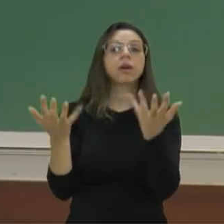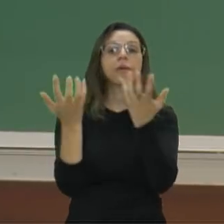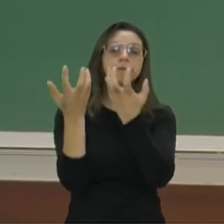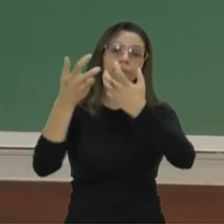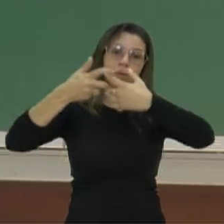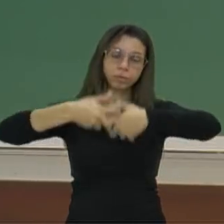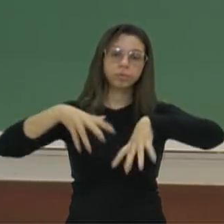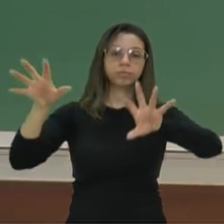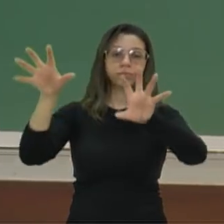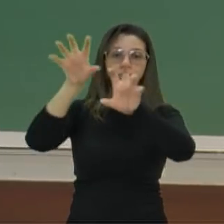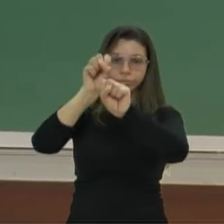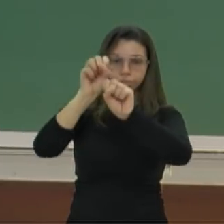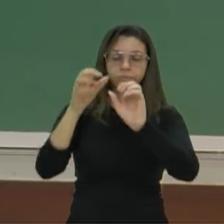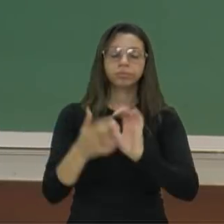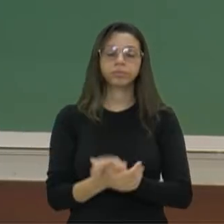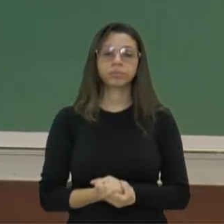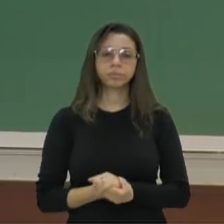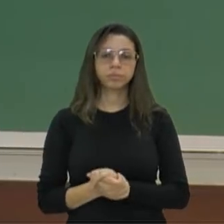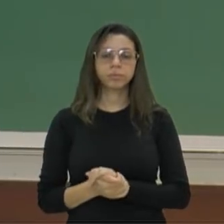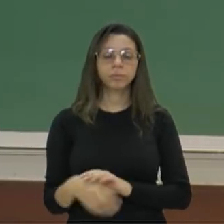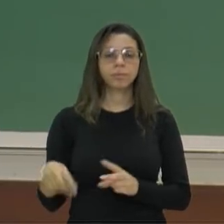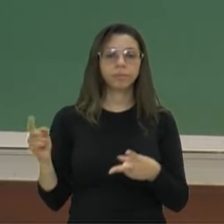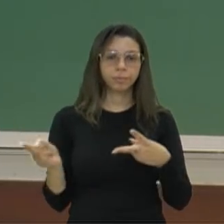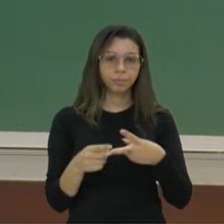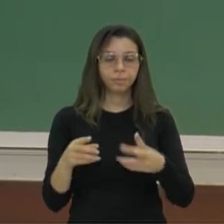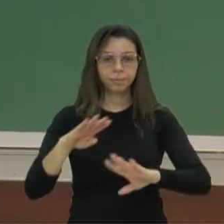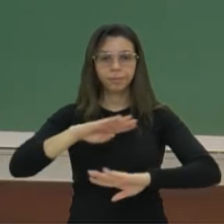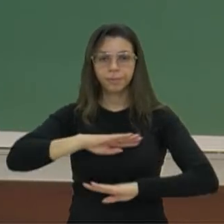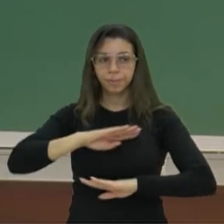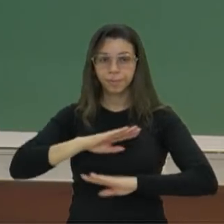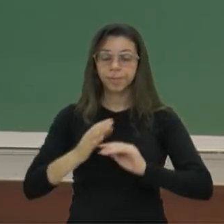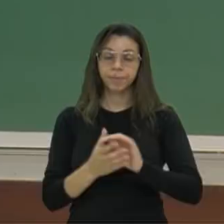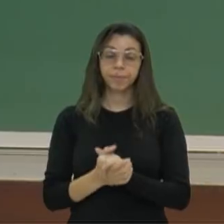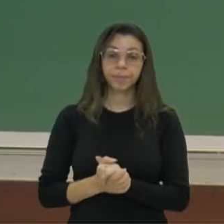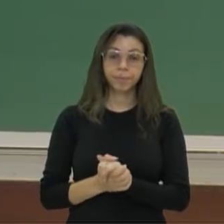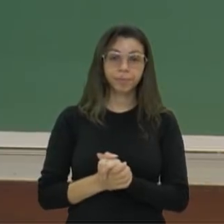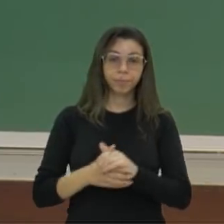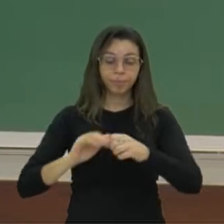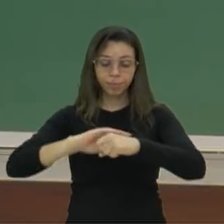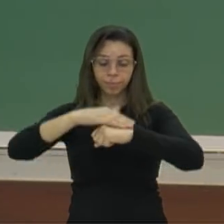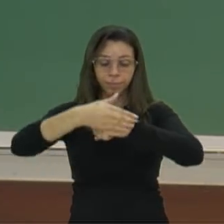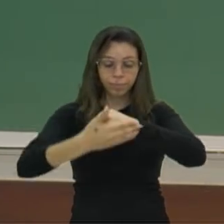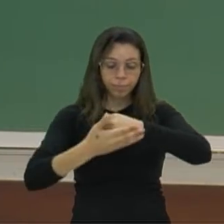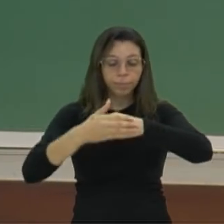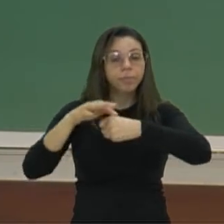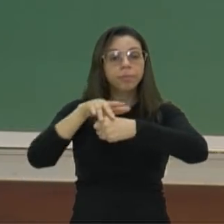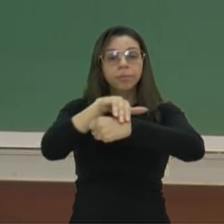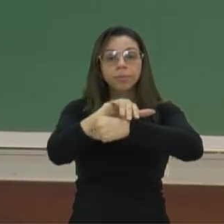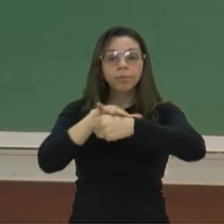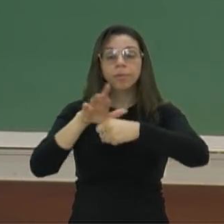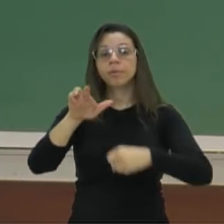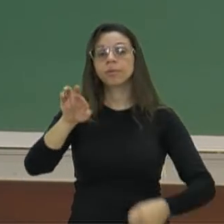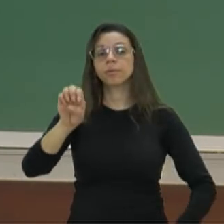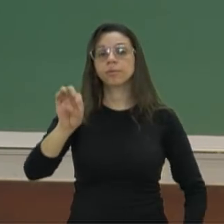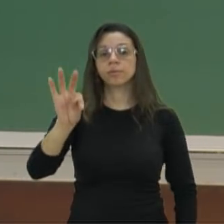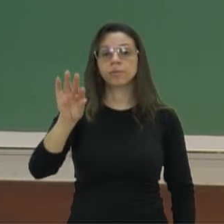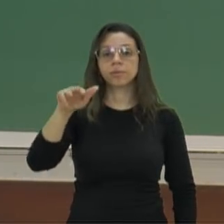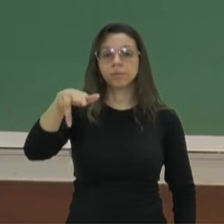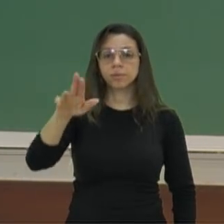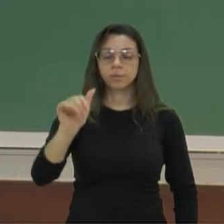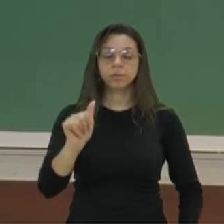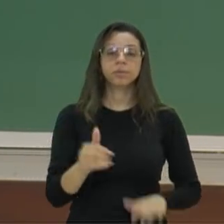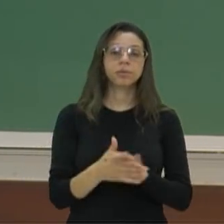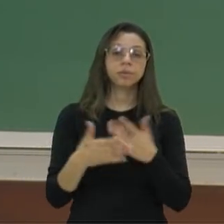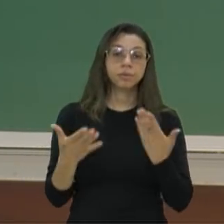na penumbra. Segunda situação, camada sensível do globo ocular, que é a retina. Então a retina